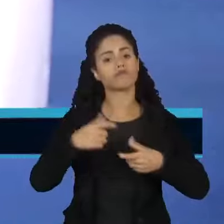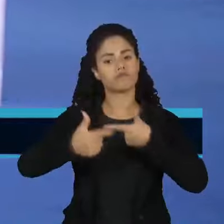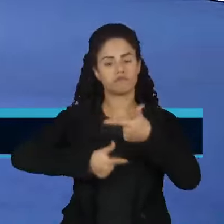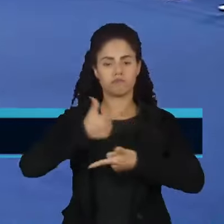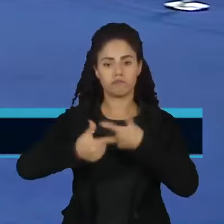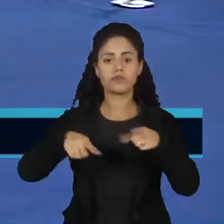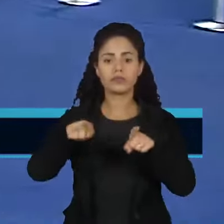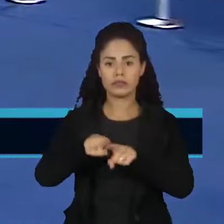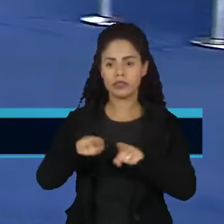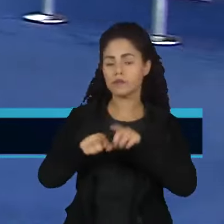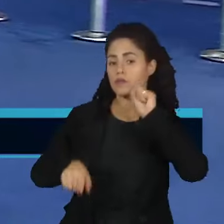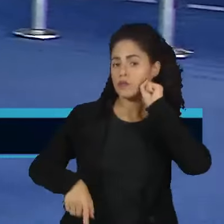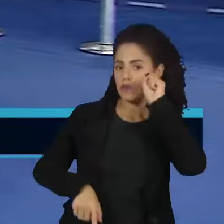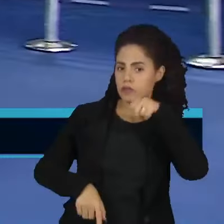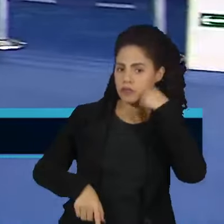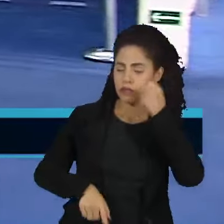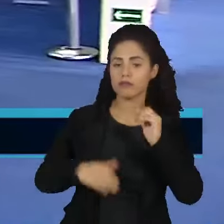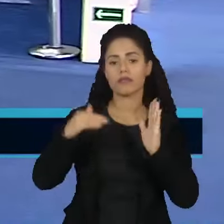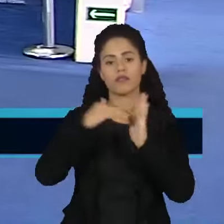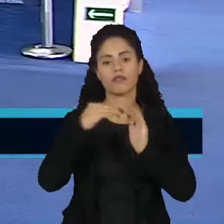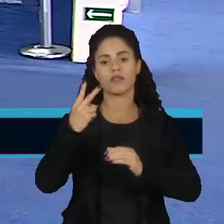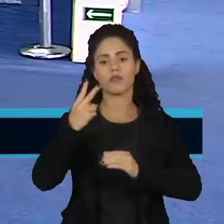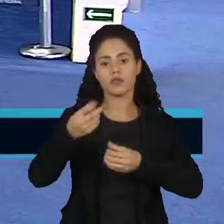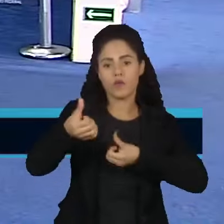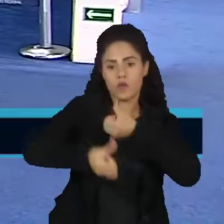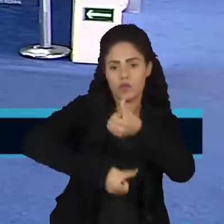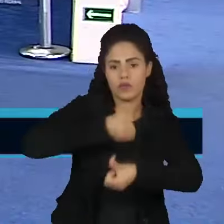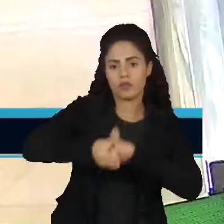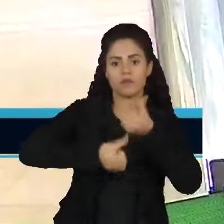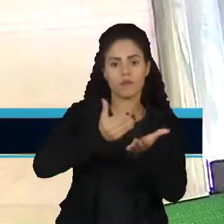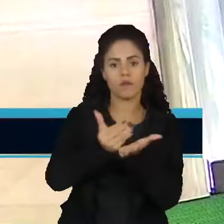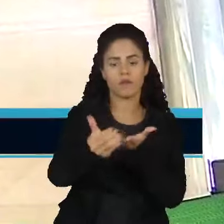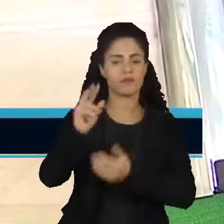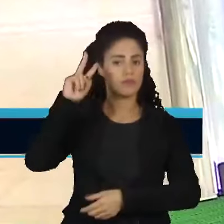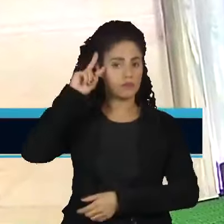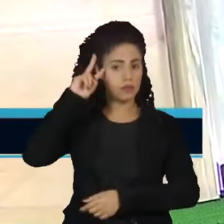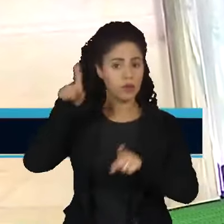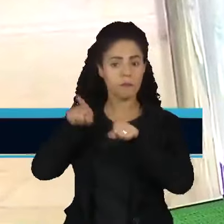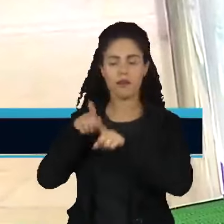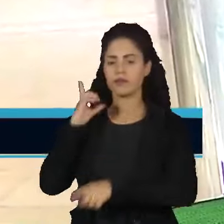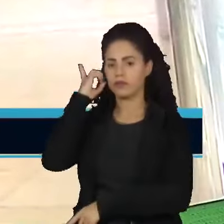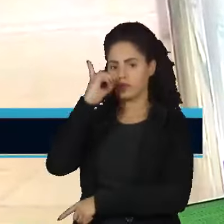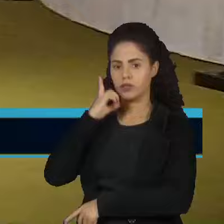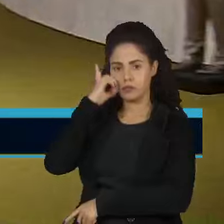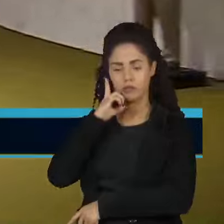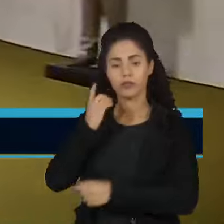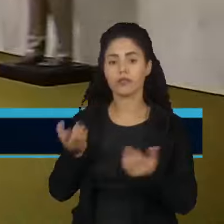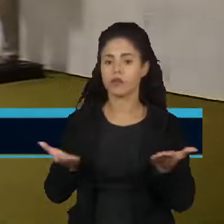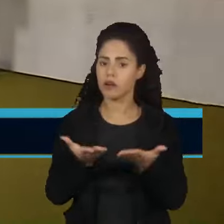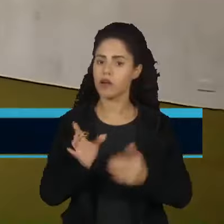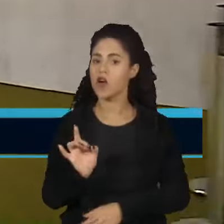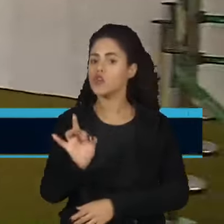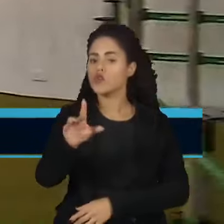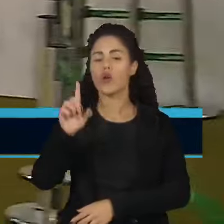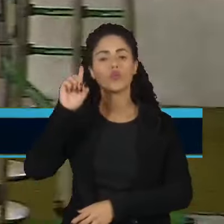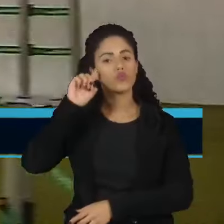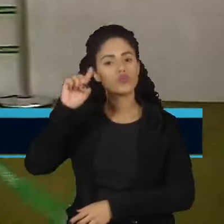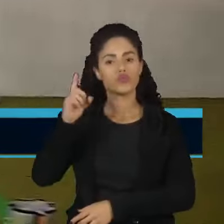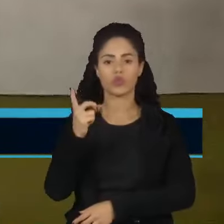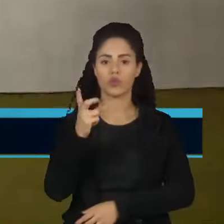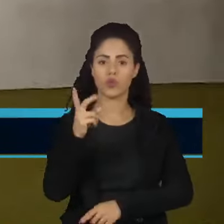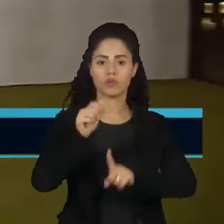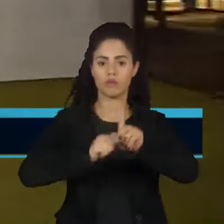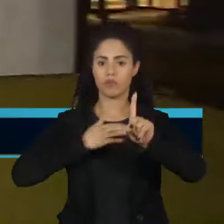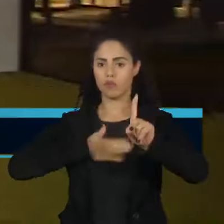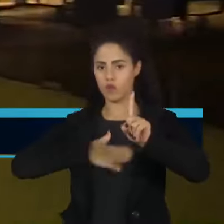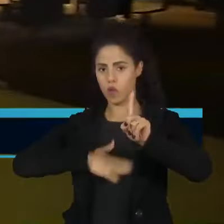Senado, o segundo semestre começa na próxima segunda-feira. Já a Câmara dos Deputados, só no dia 12 de